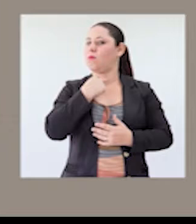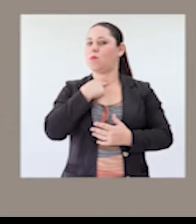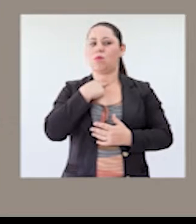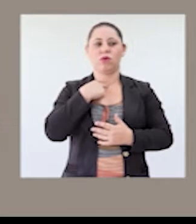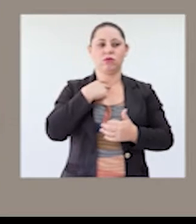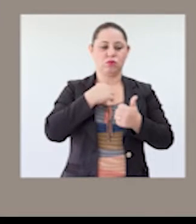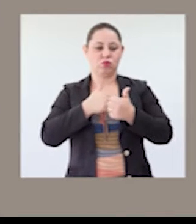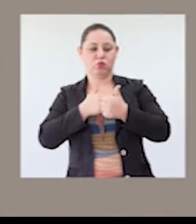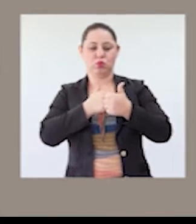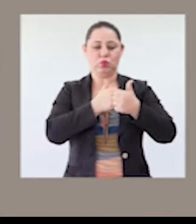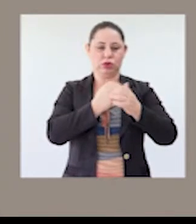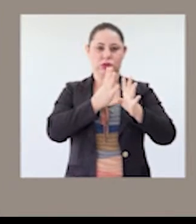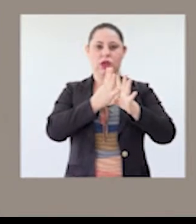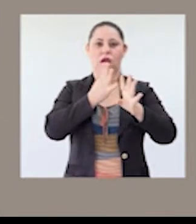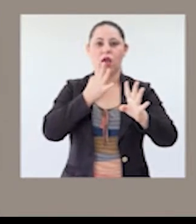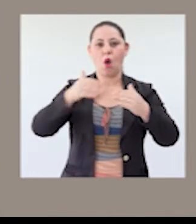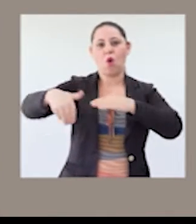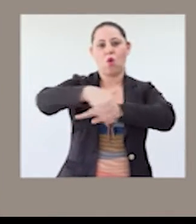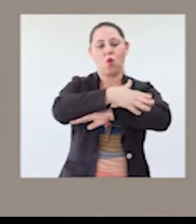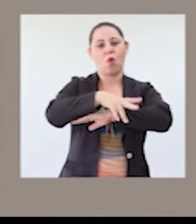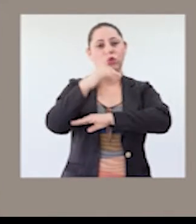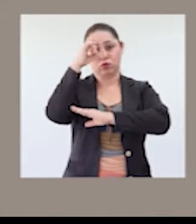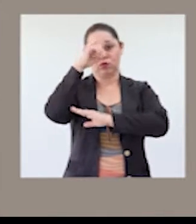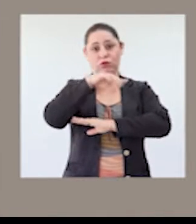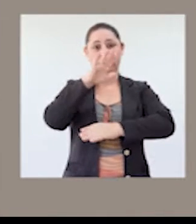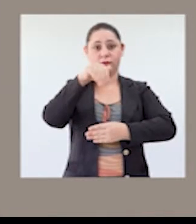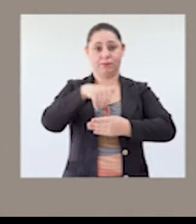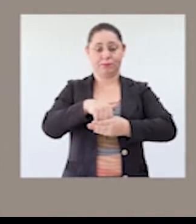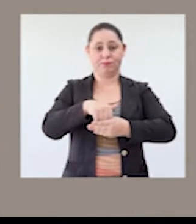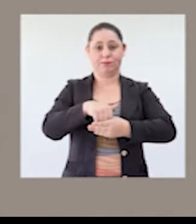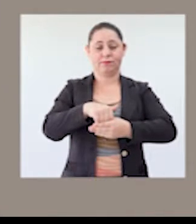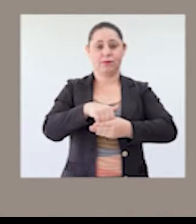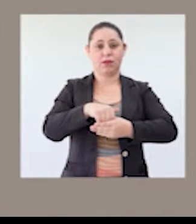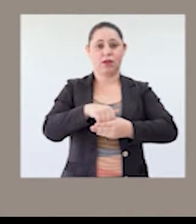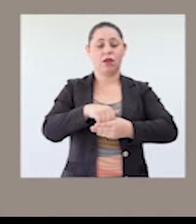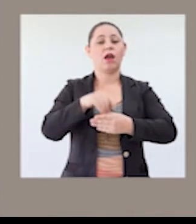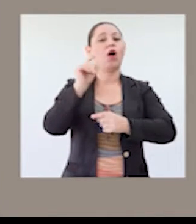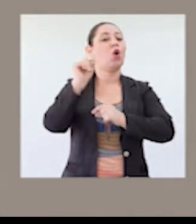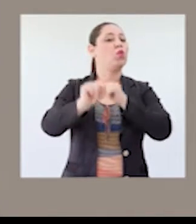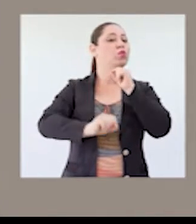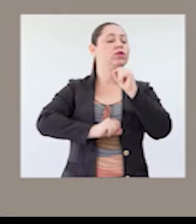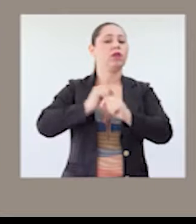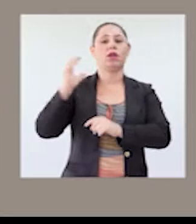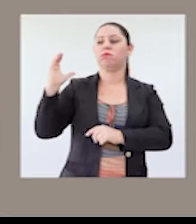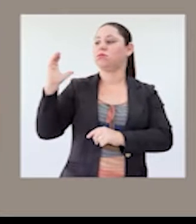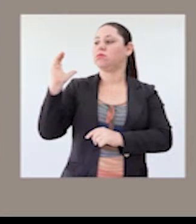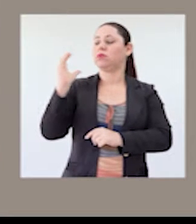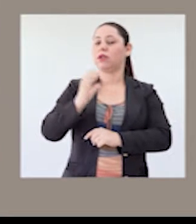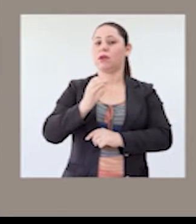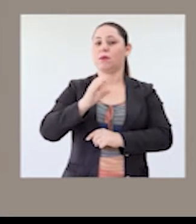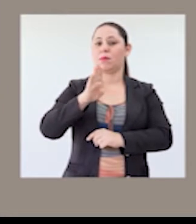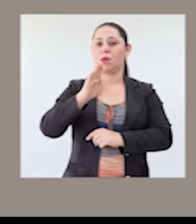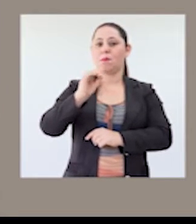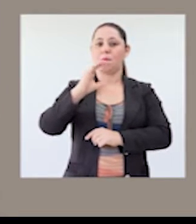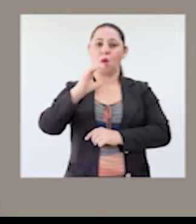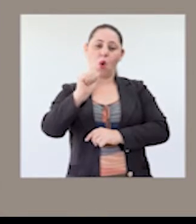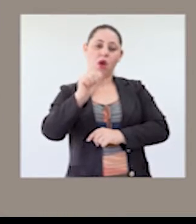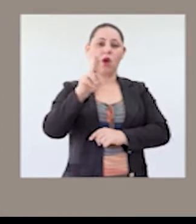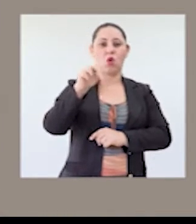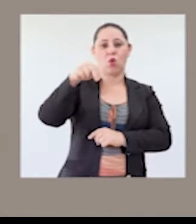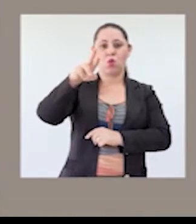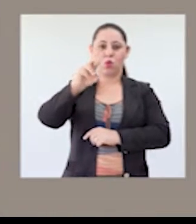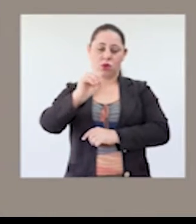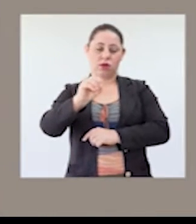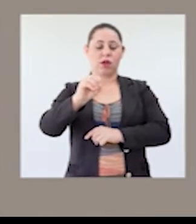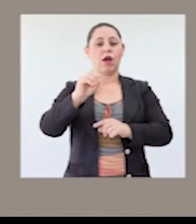assediando o eleitor, seja na fila, nas ruas, no dia da eleição, sob pena de caracterizar o crime de boca de urna, ficar perto